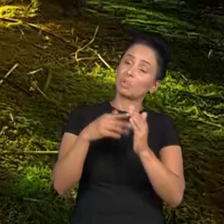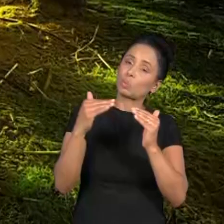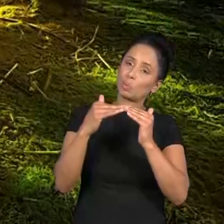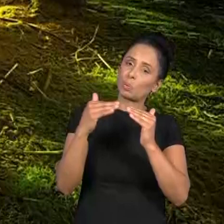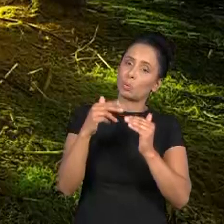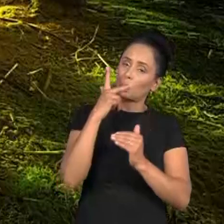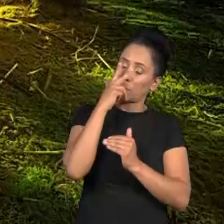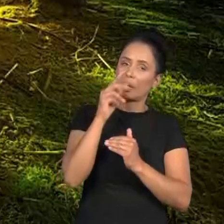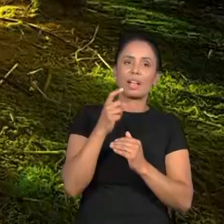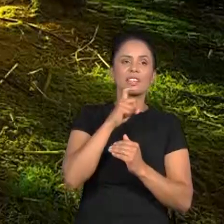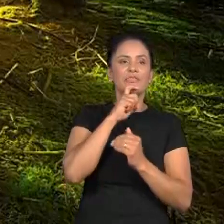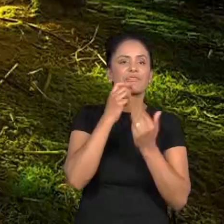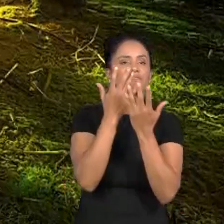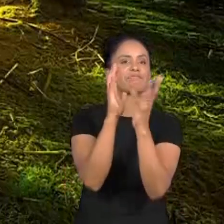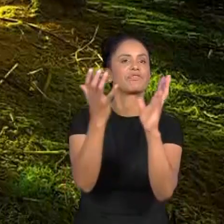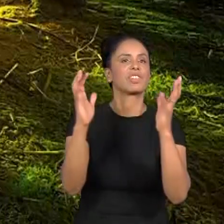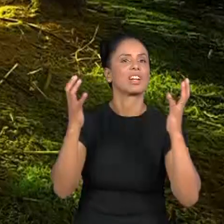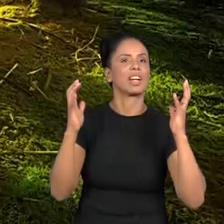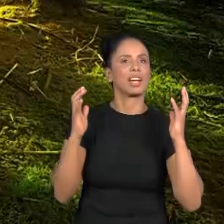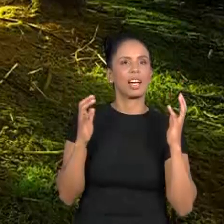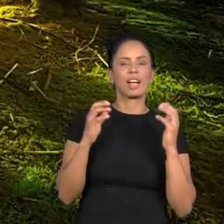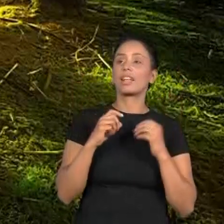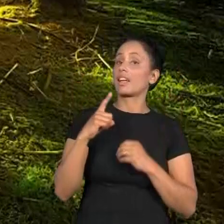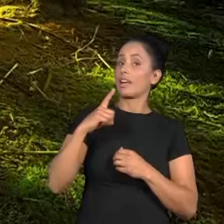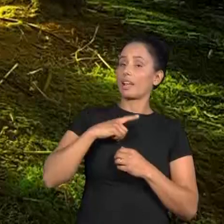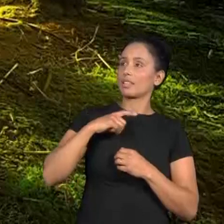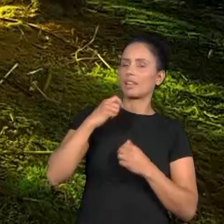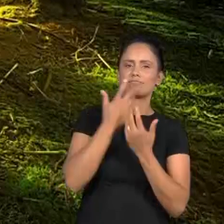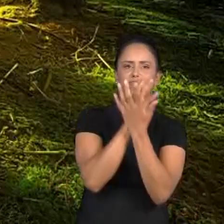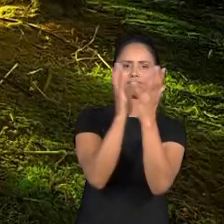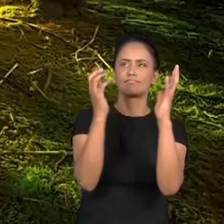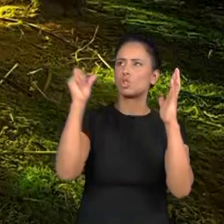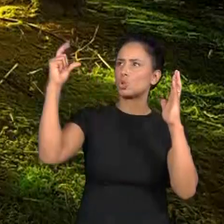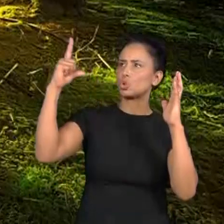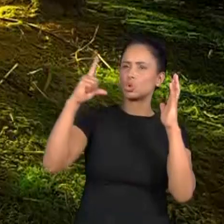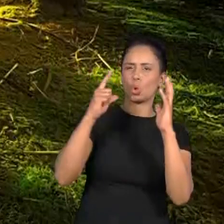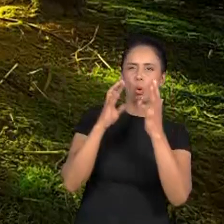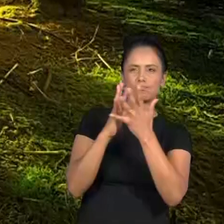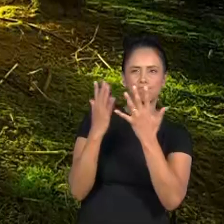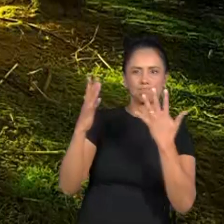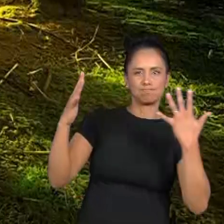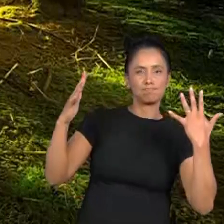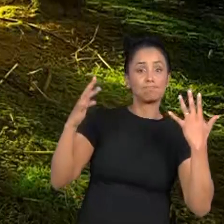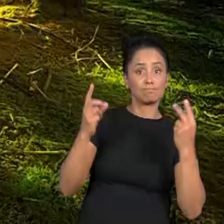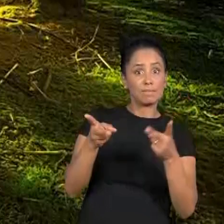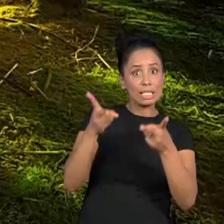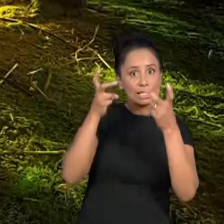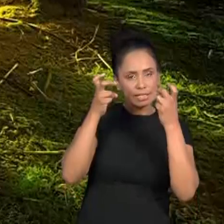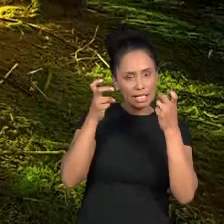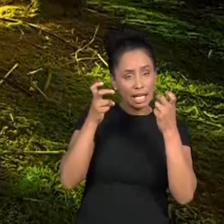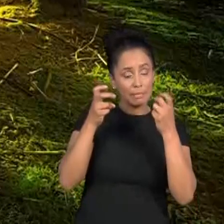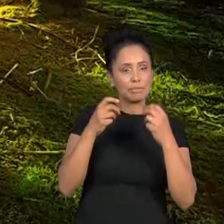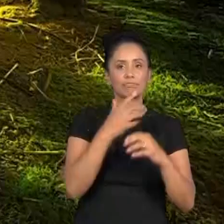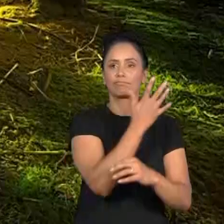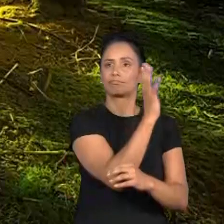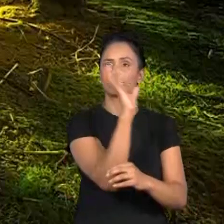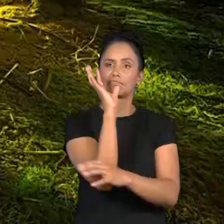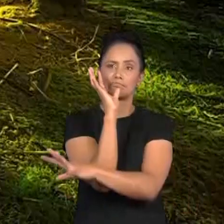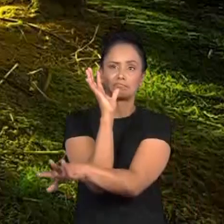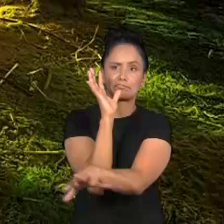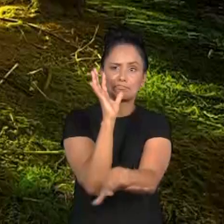para ver os raios de sol entre as árvores. Nós podemos também observar as sombras das